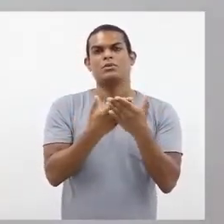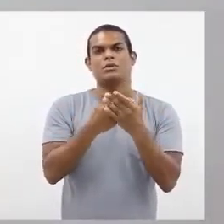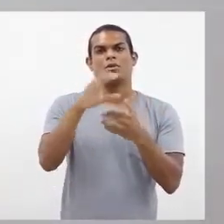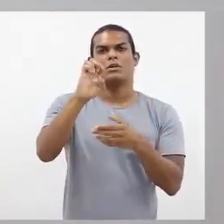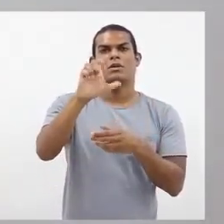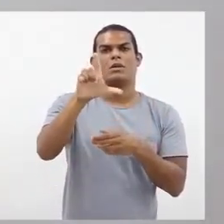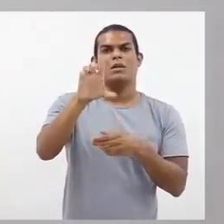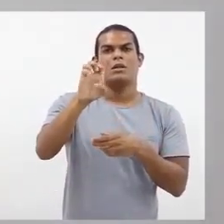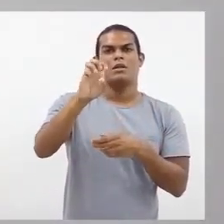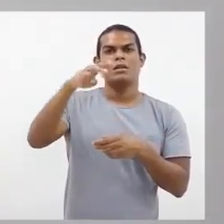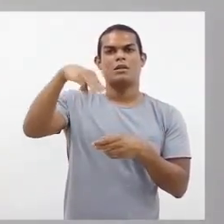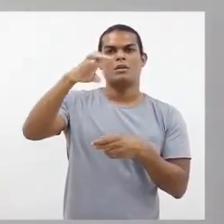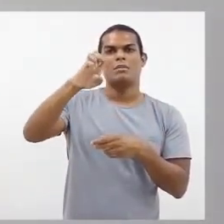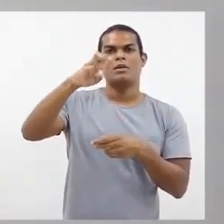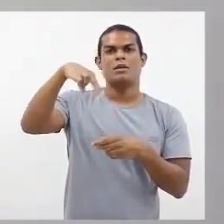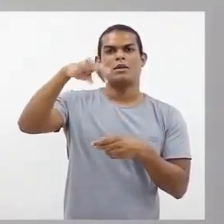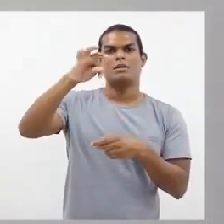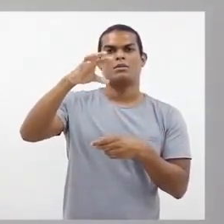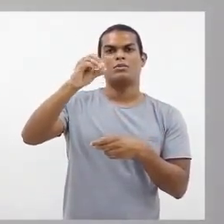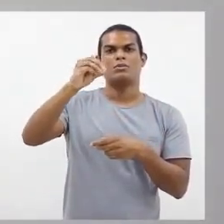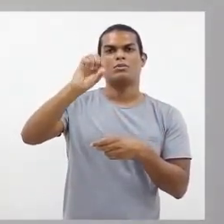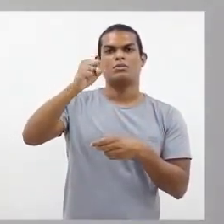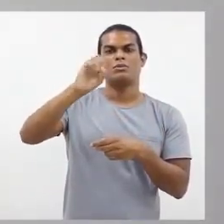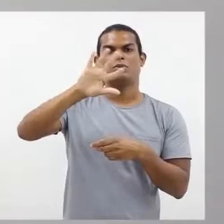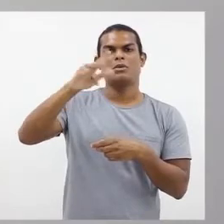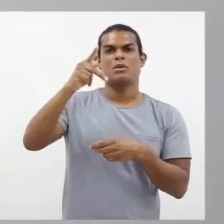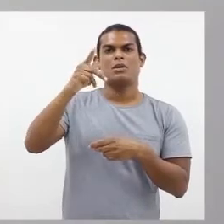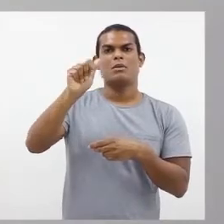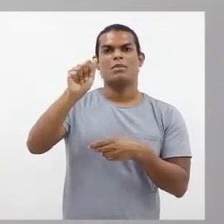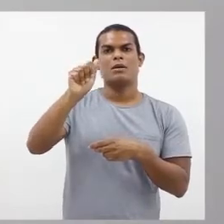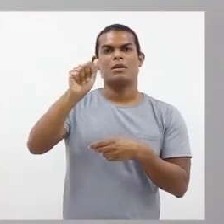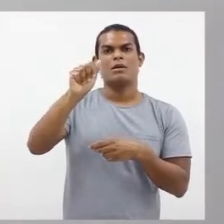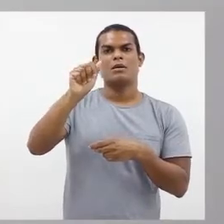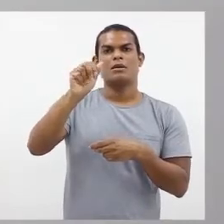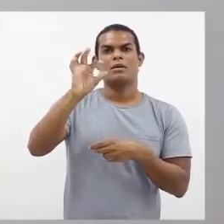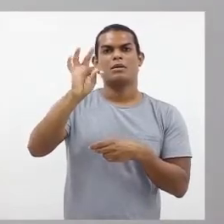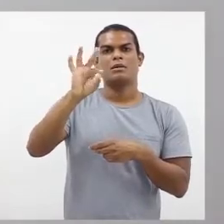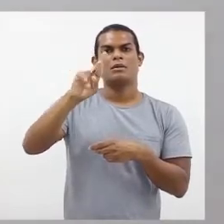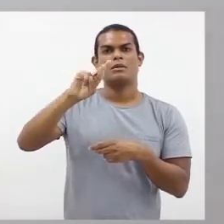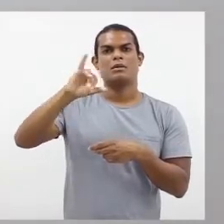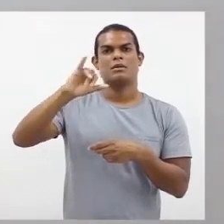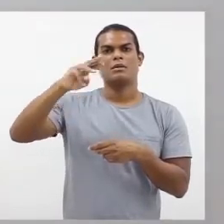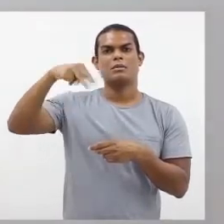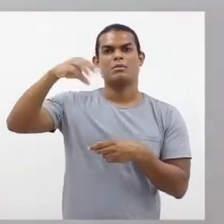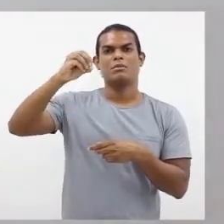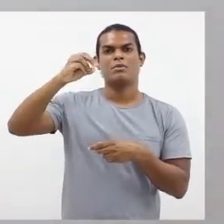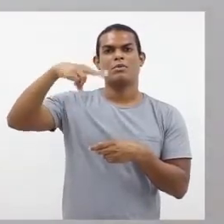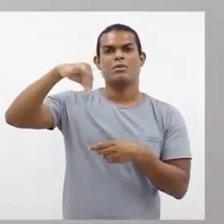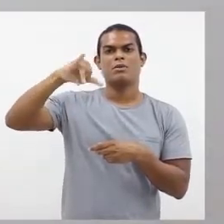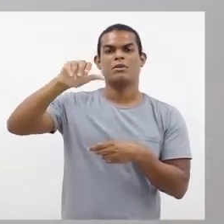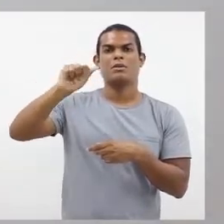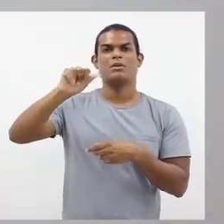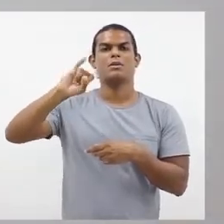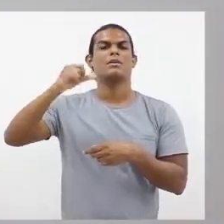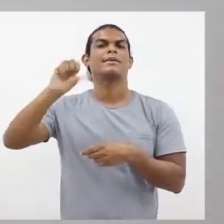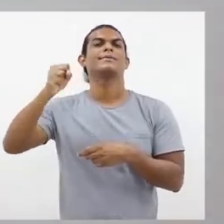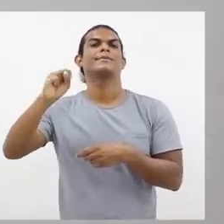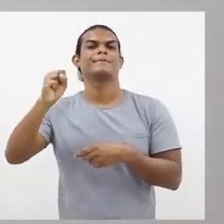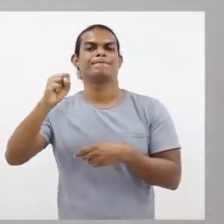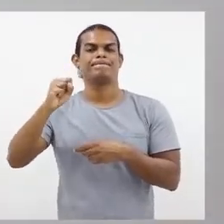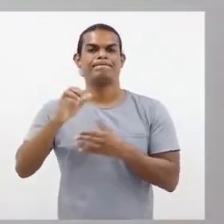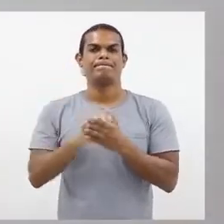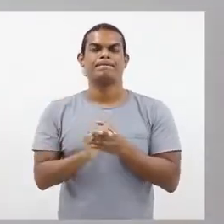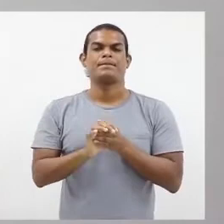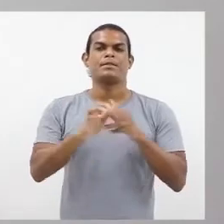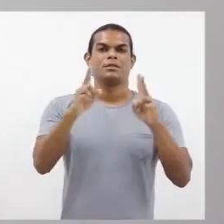dos elementos patrimoniais de ativo, passivo, patrimônio líquido e os elementos de resultado, receita